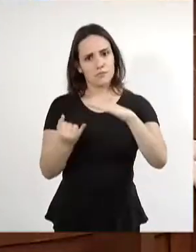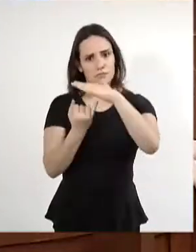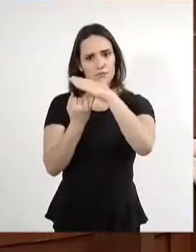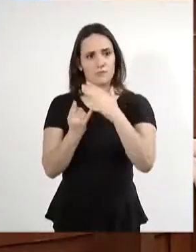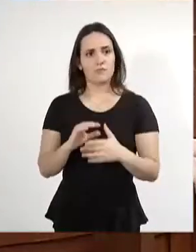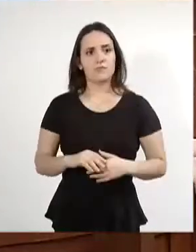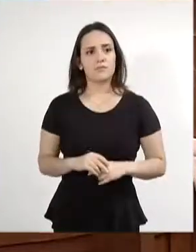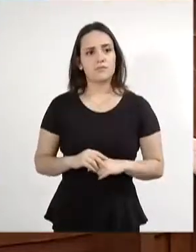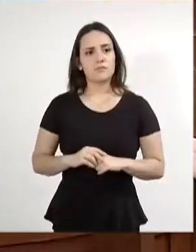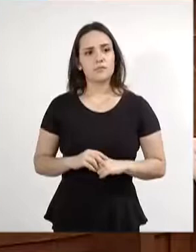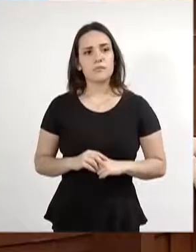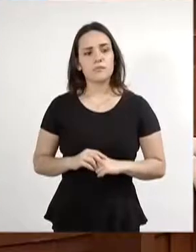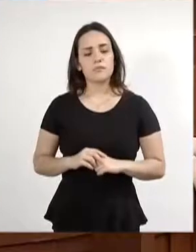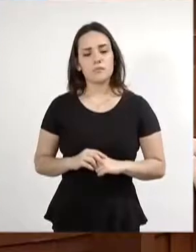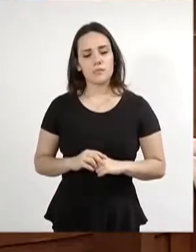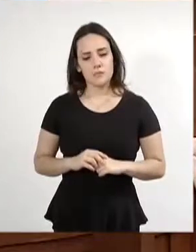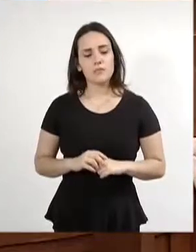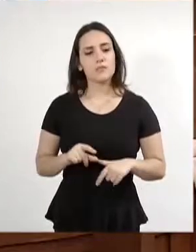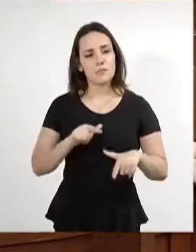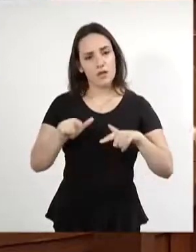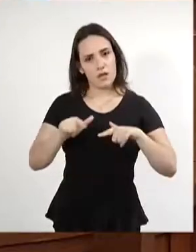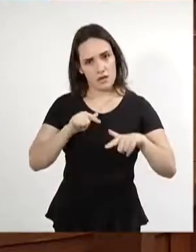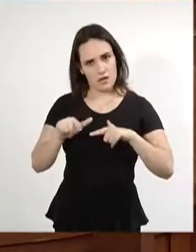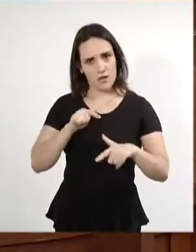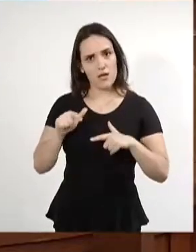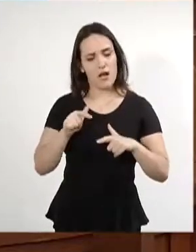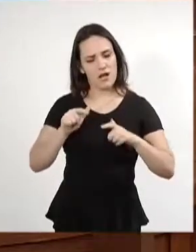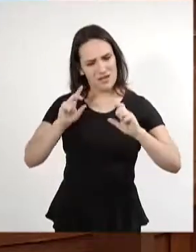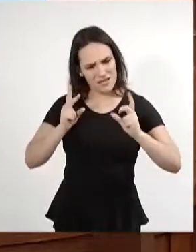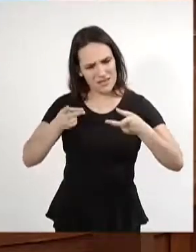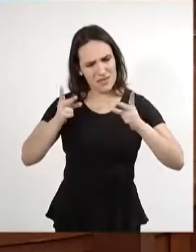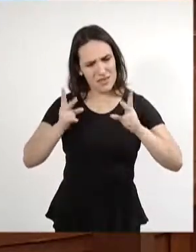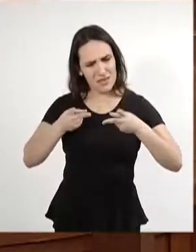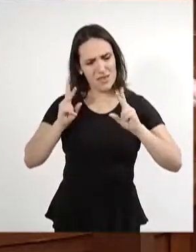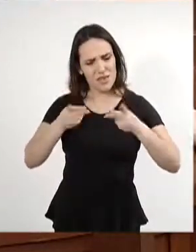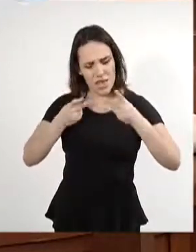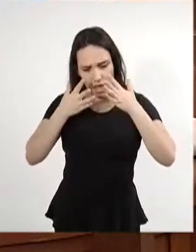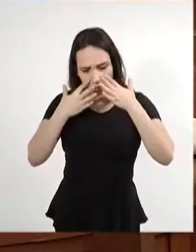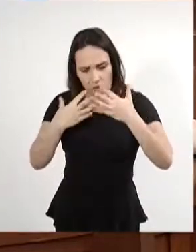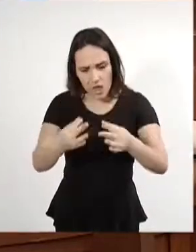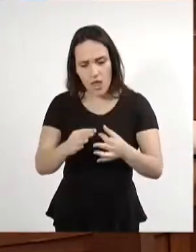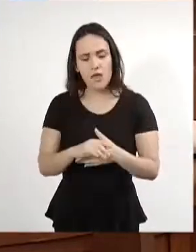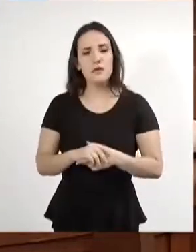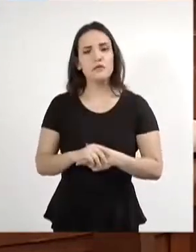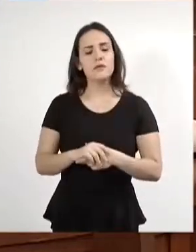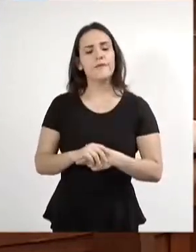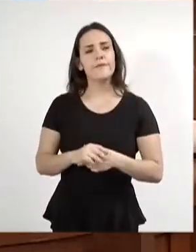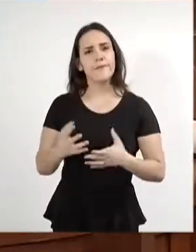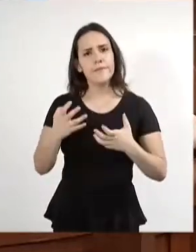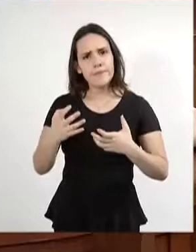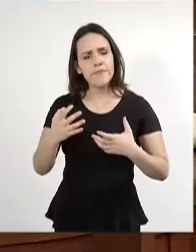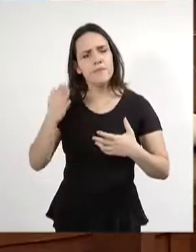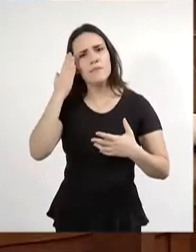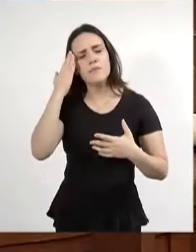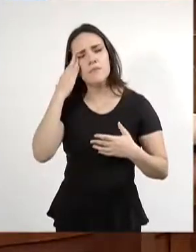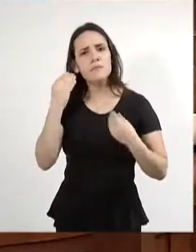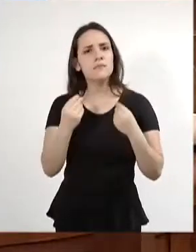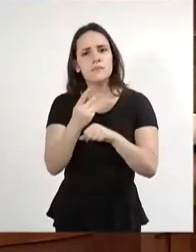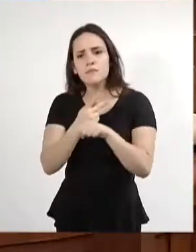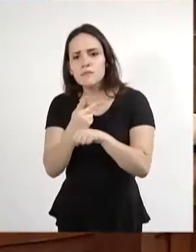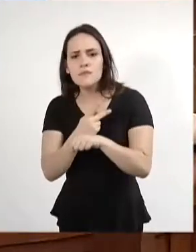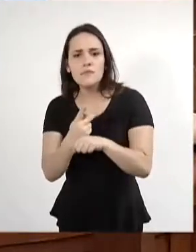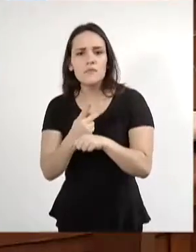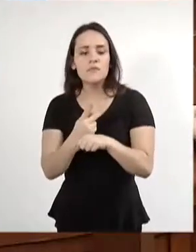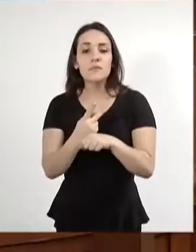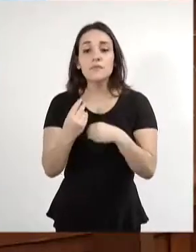têm feito esse trabalho contínuo de discutir ações